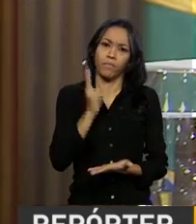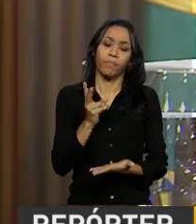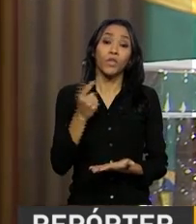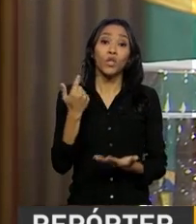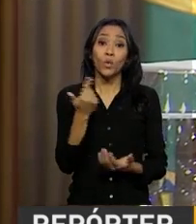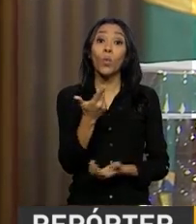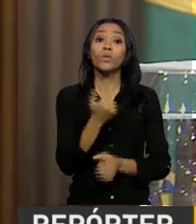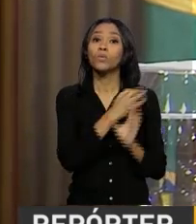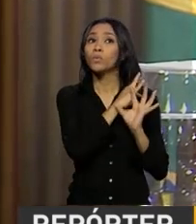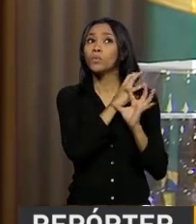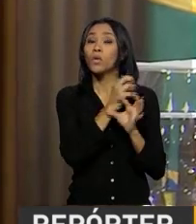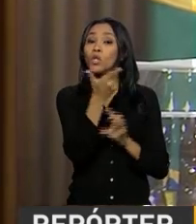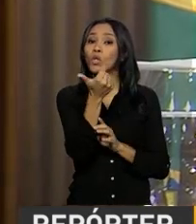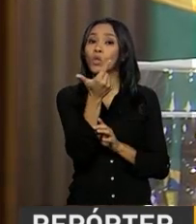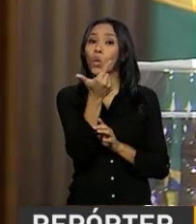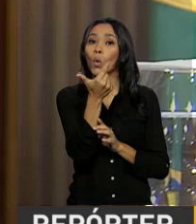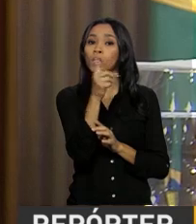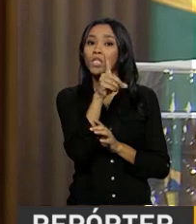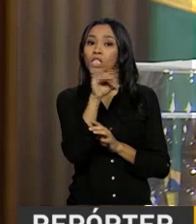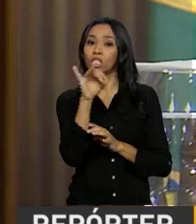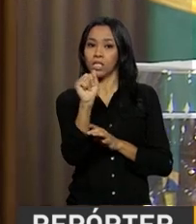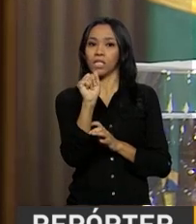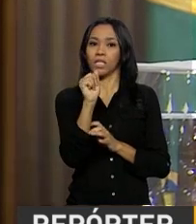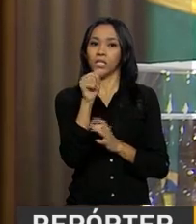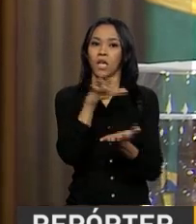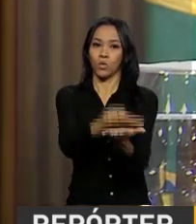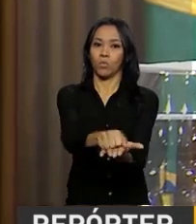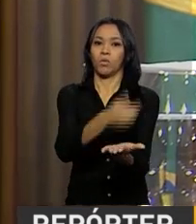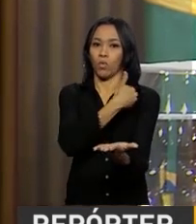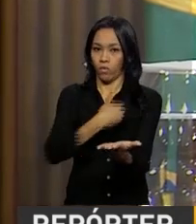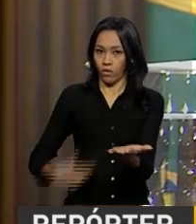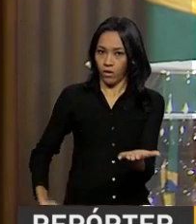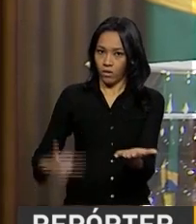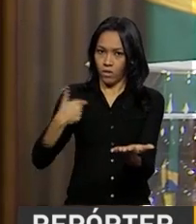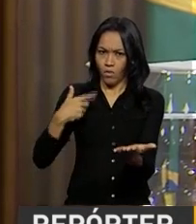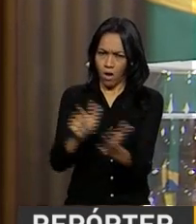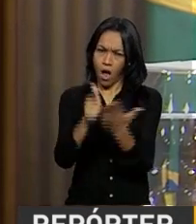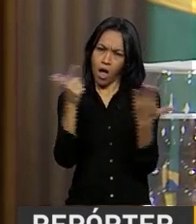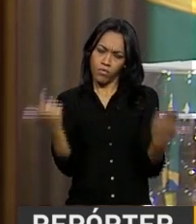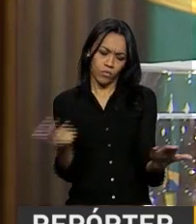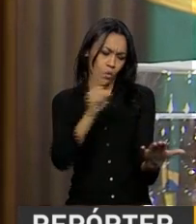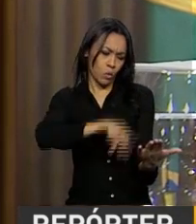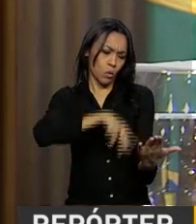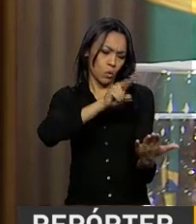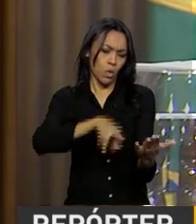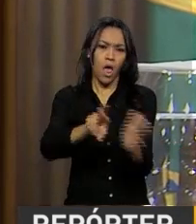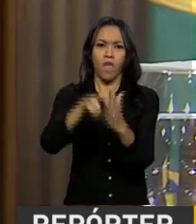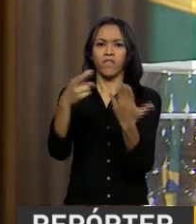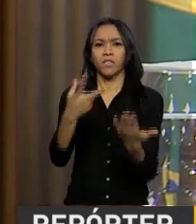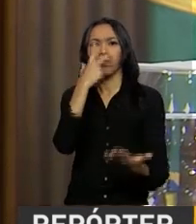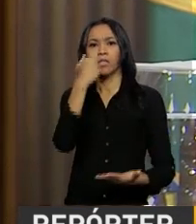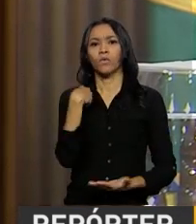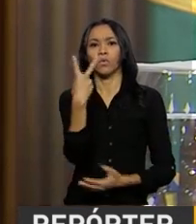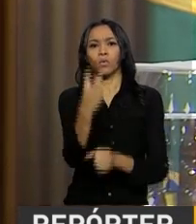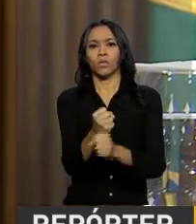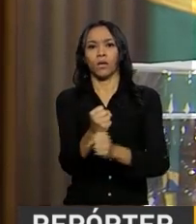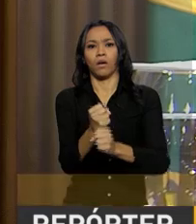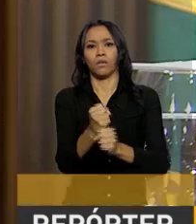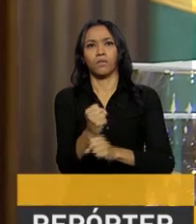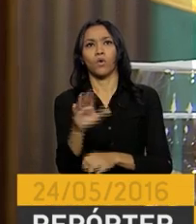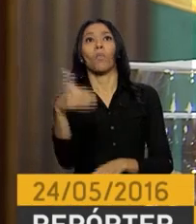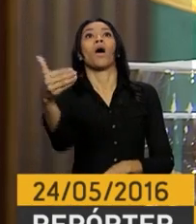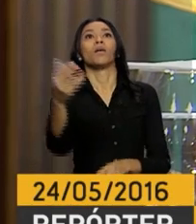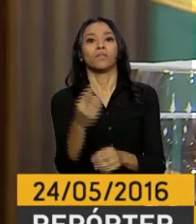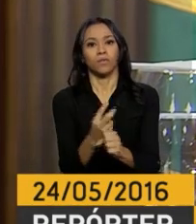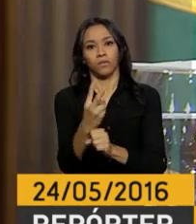12 dias no governo, eu já disse aos senhores, de vez em quando abro jornais e revistas, parece que eu estou há 2 anos ou mais